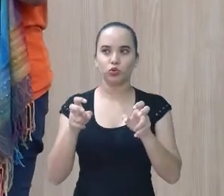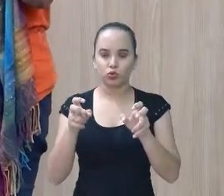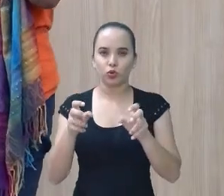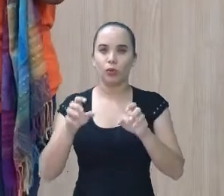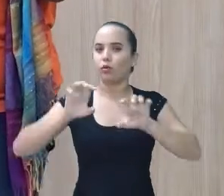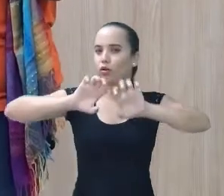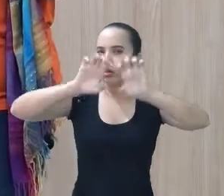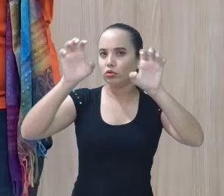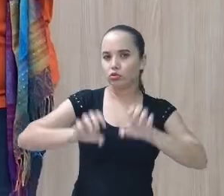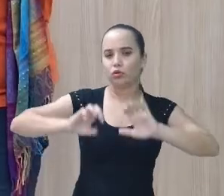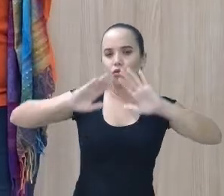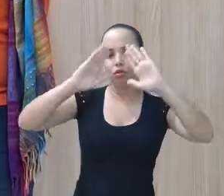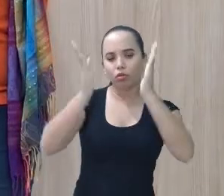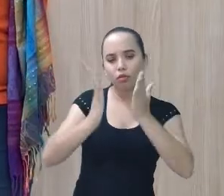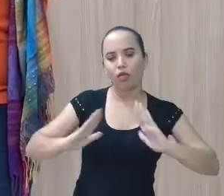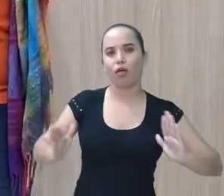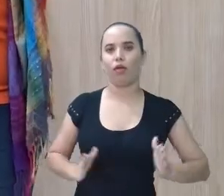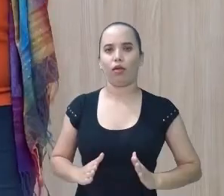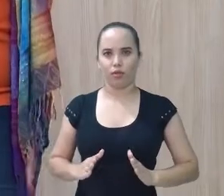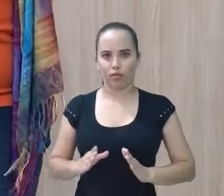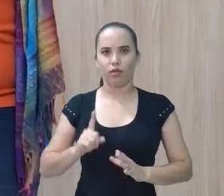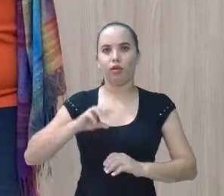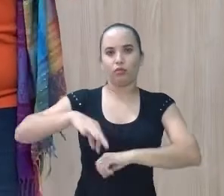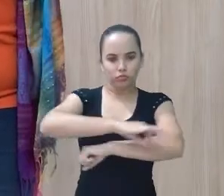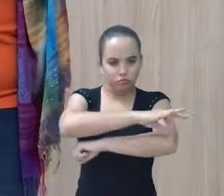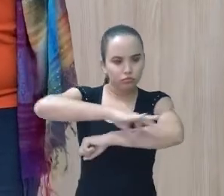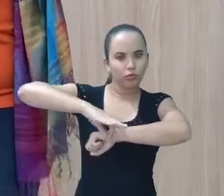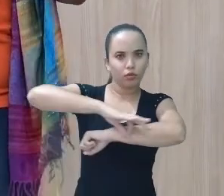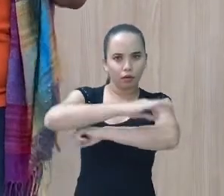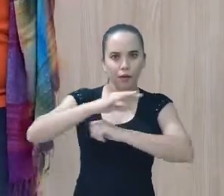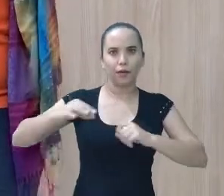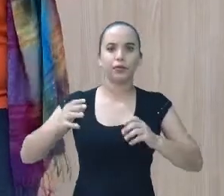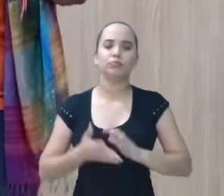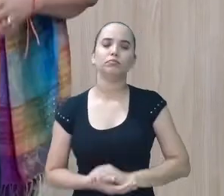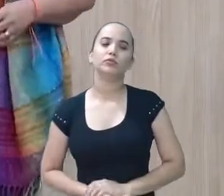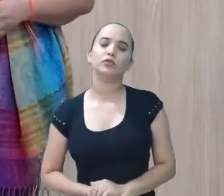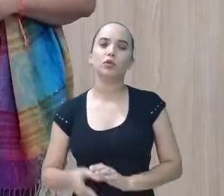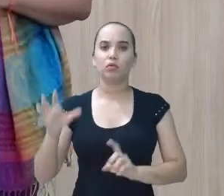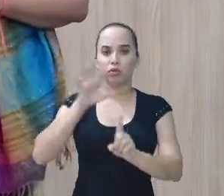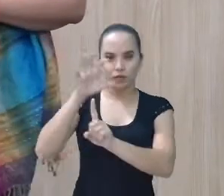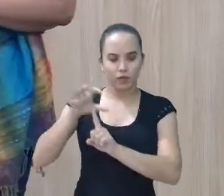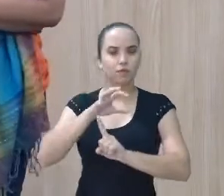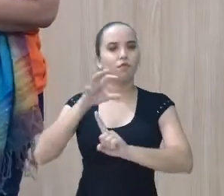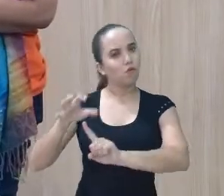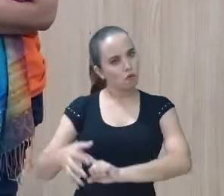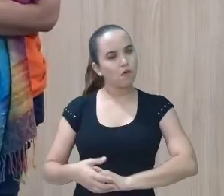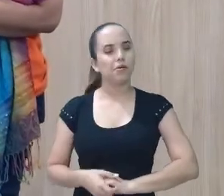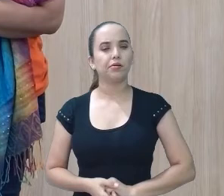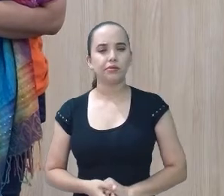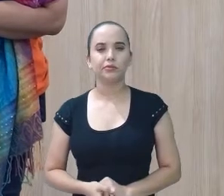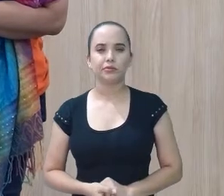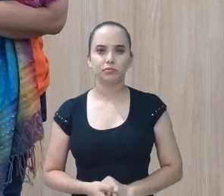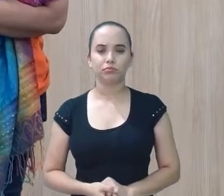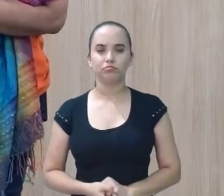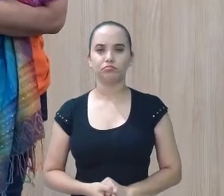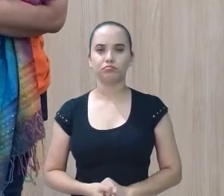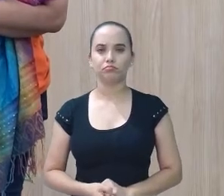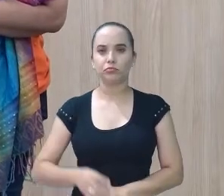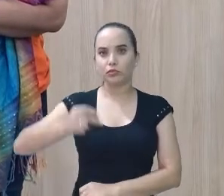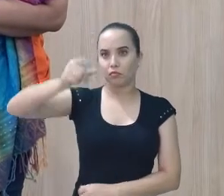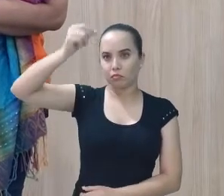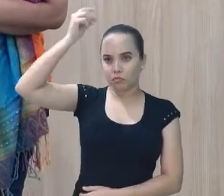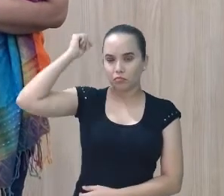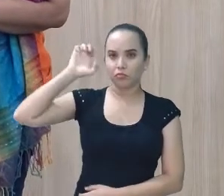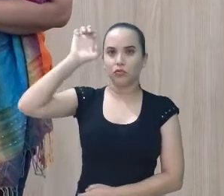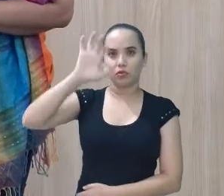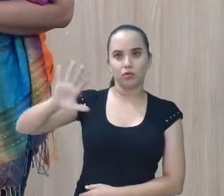mais estética na arquitetura, né? Que influenciou a arquitetura no